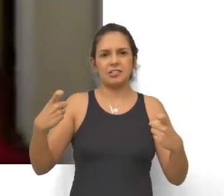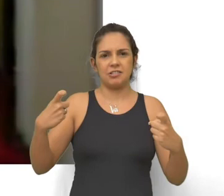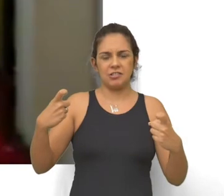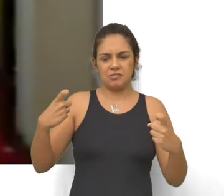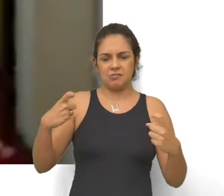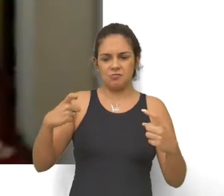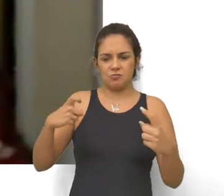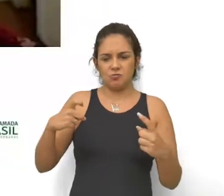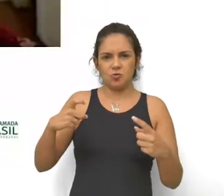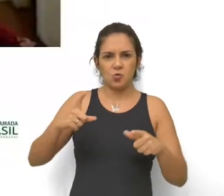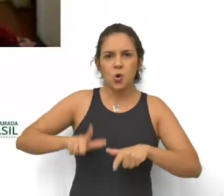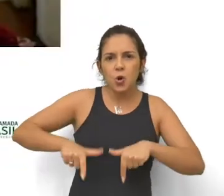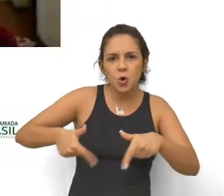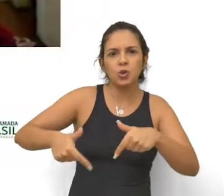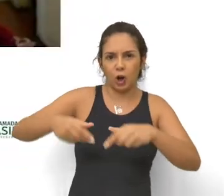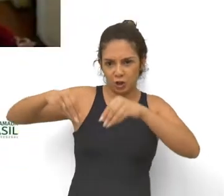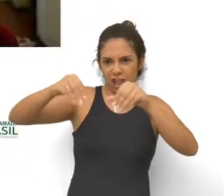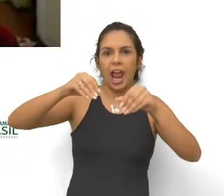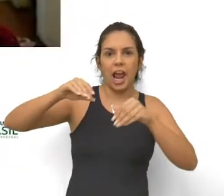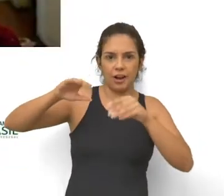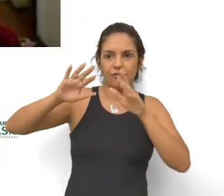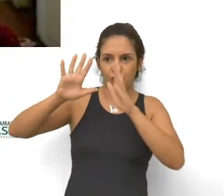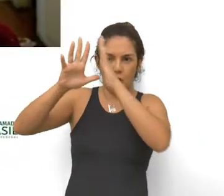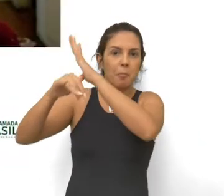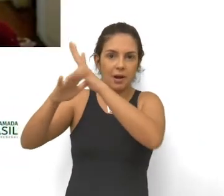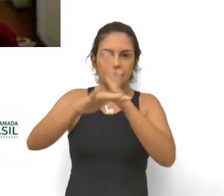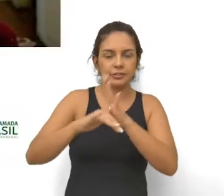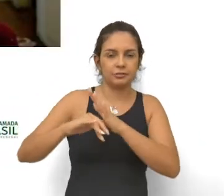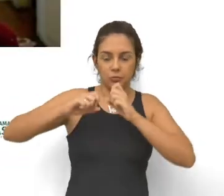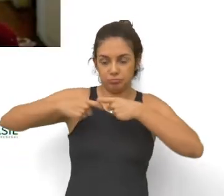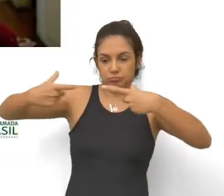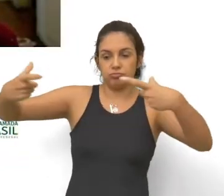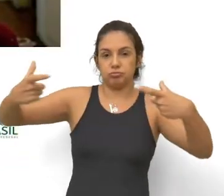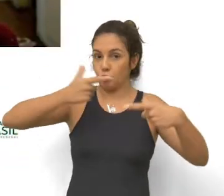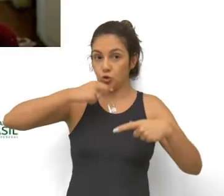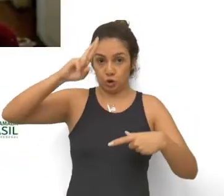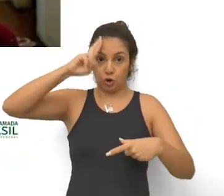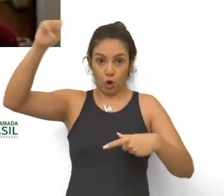cima da cerca do vizinho, botando o vizinho para correr. Ele foi expandindo.